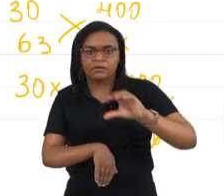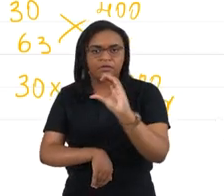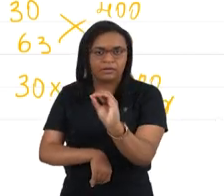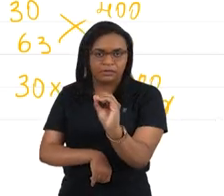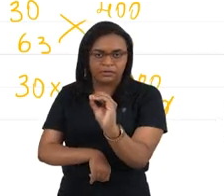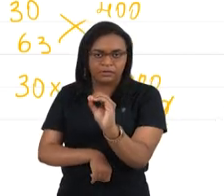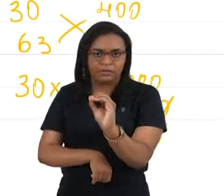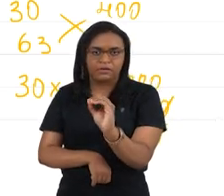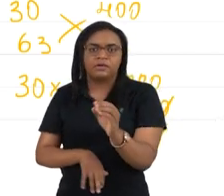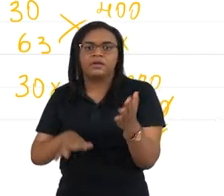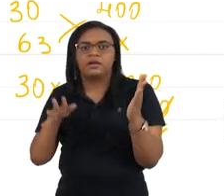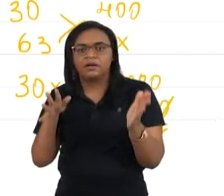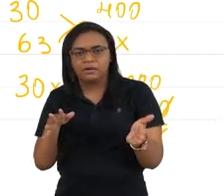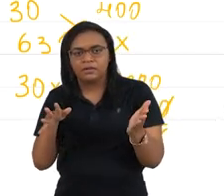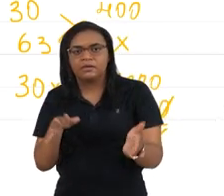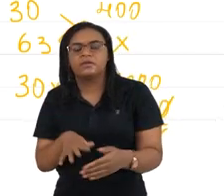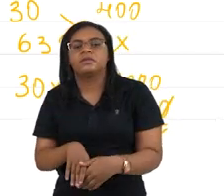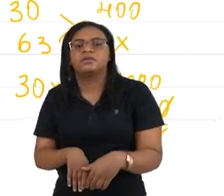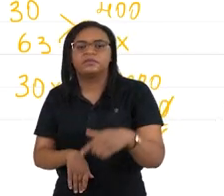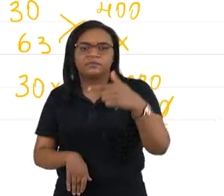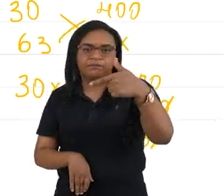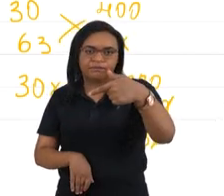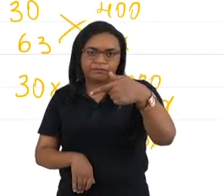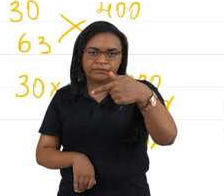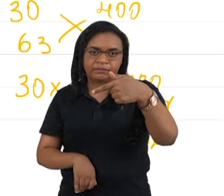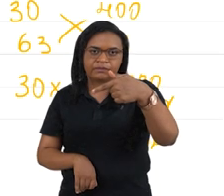ó, agora é 700 e...